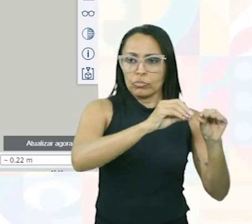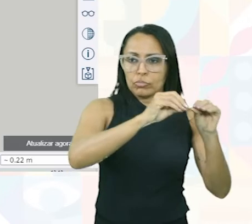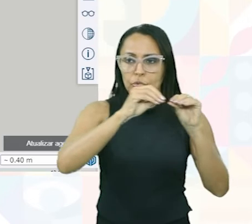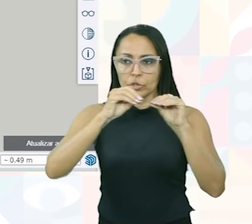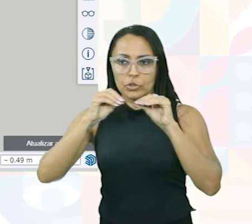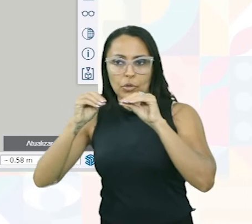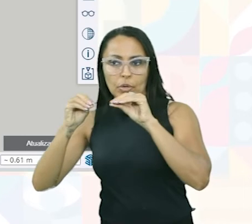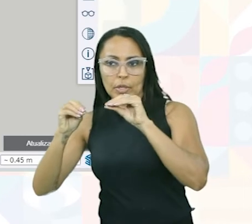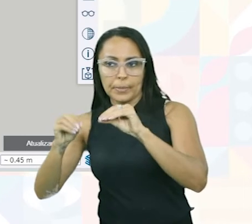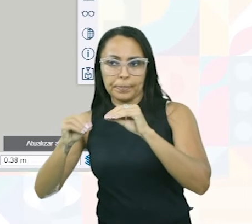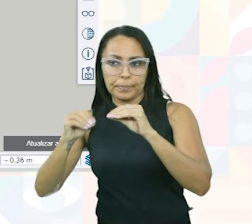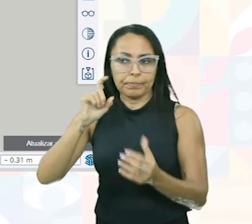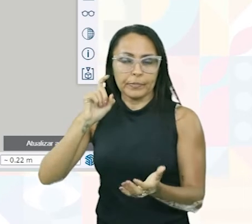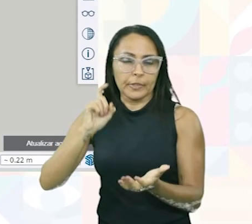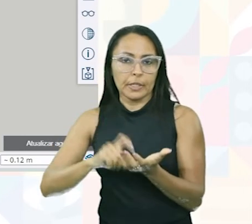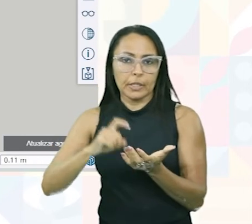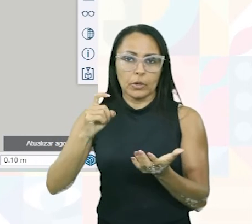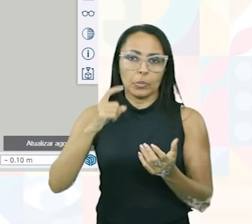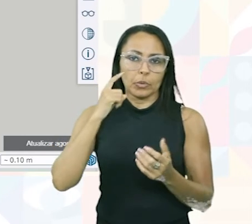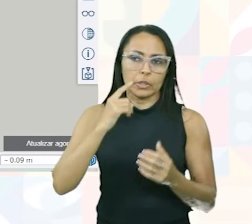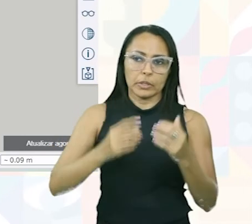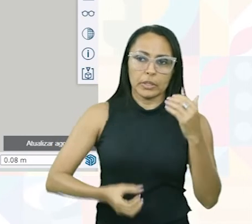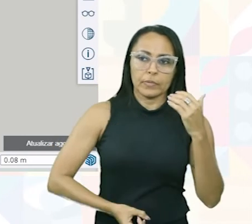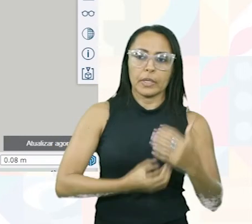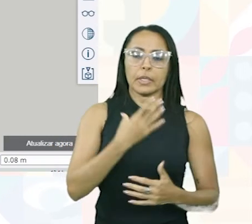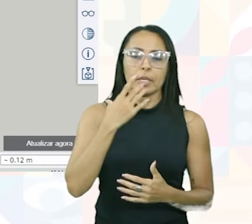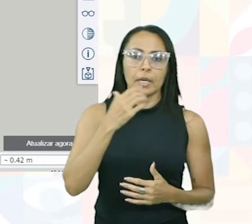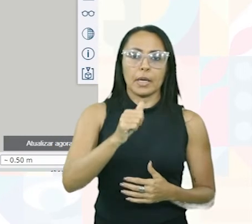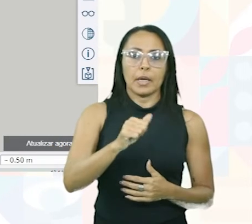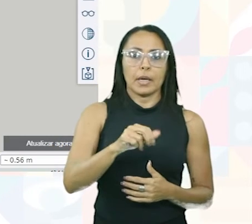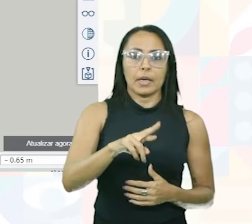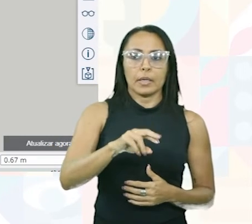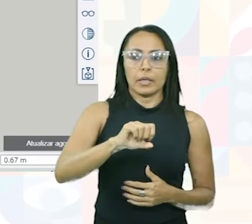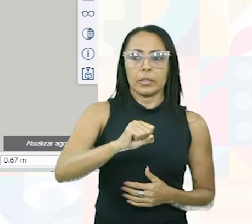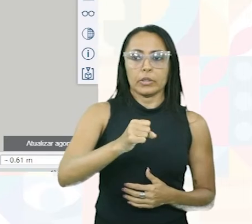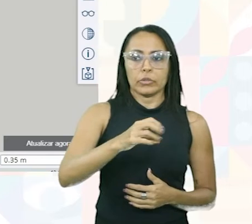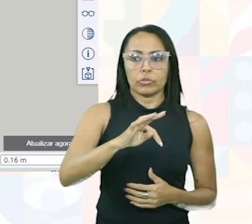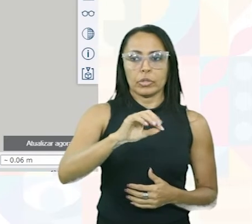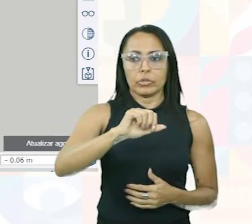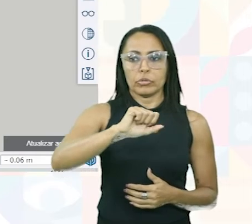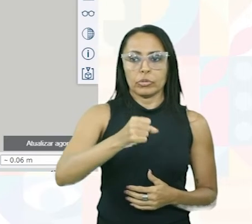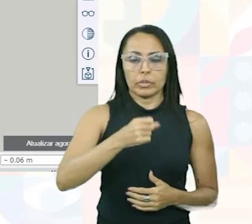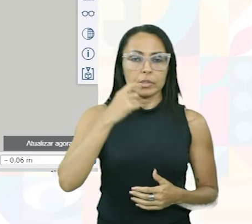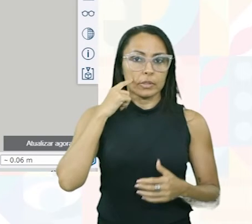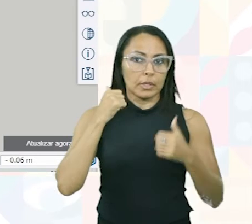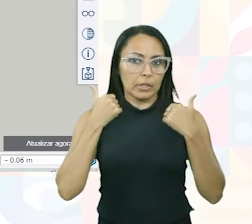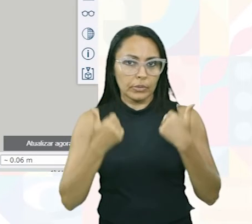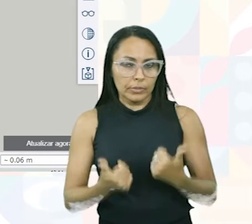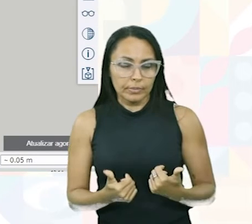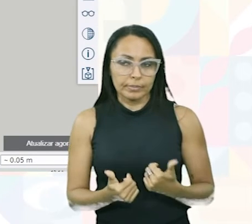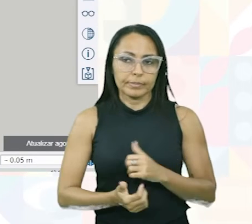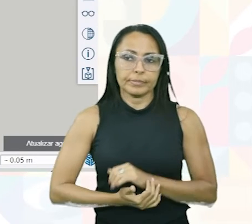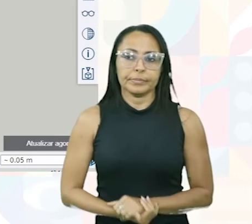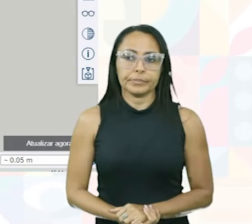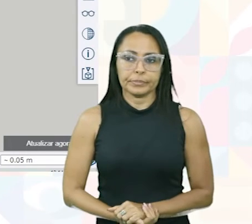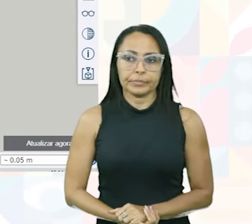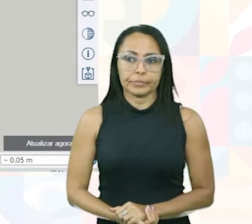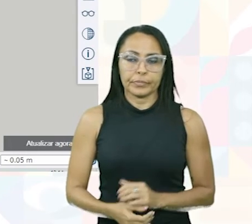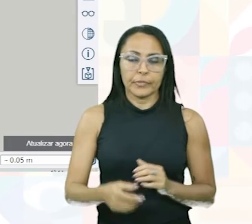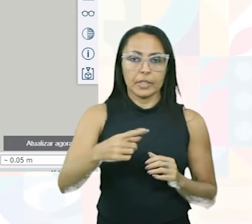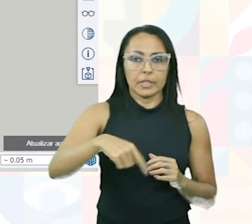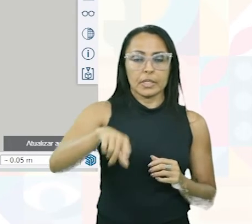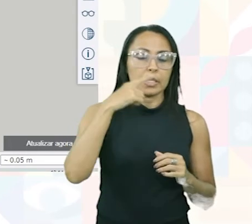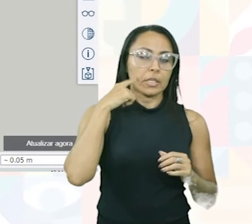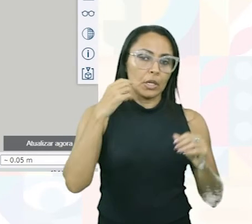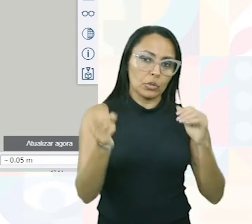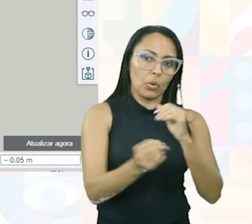clica em um ponto, ó, e a gente vai criar arestas equidistantes, certo? Então, essas novas